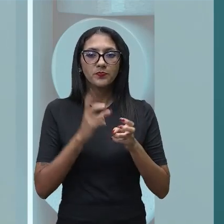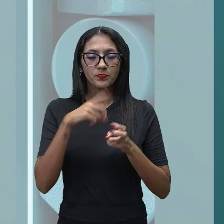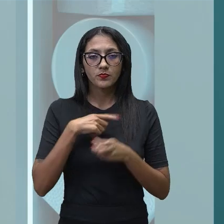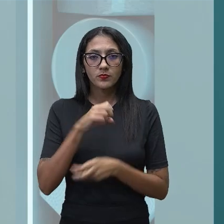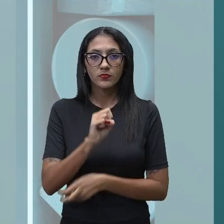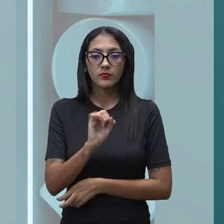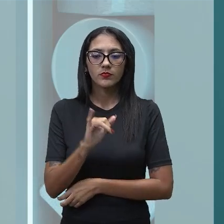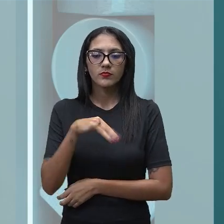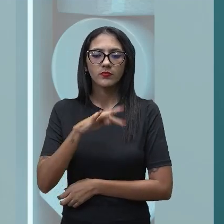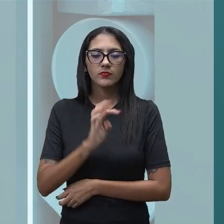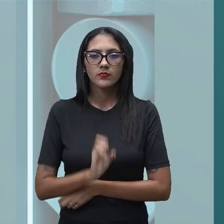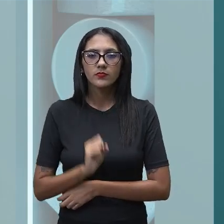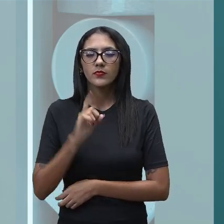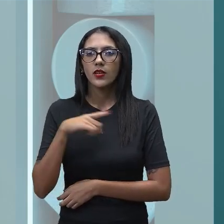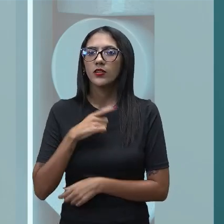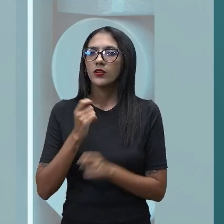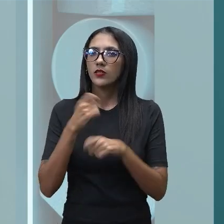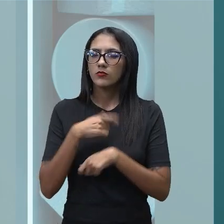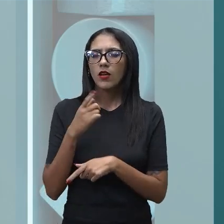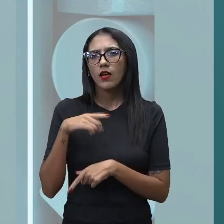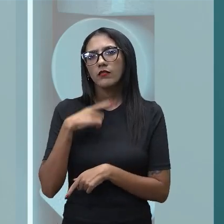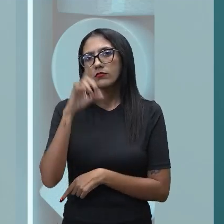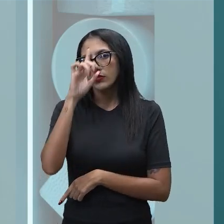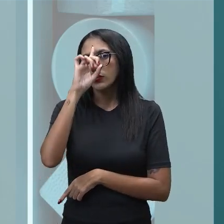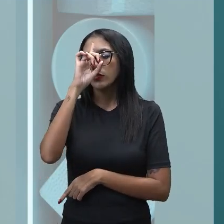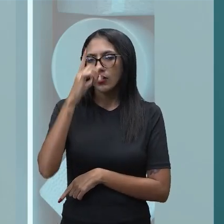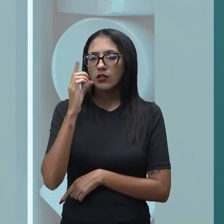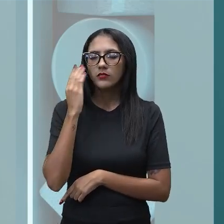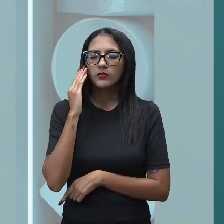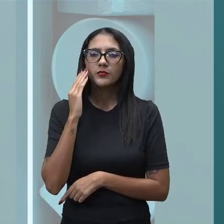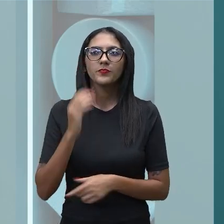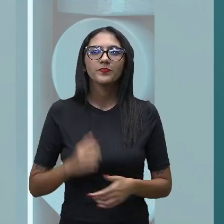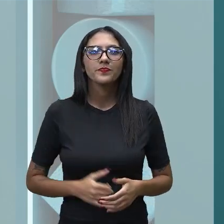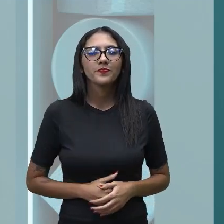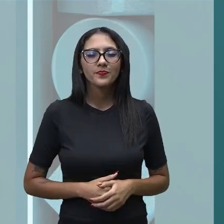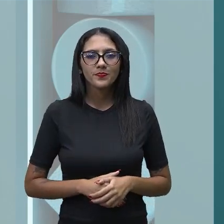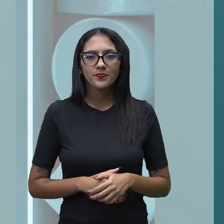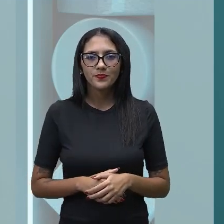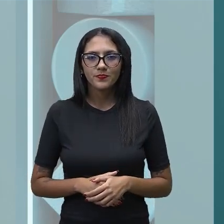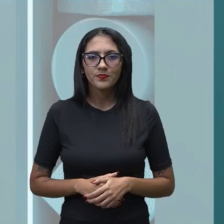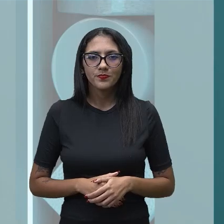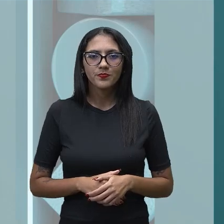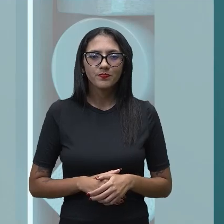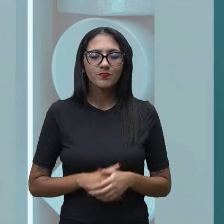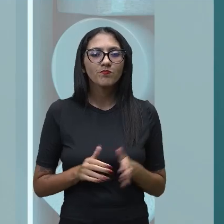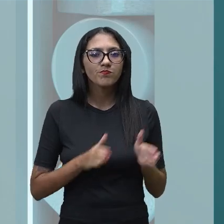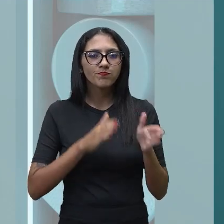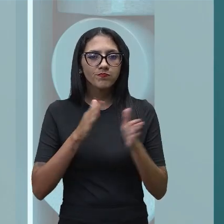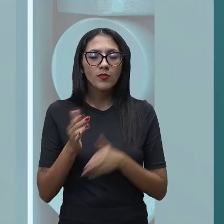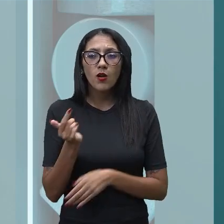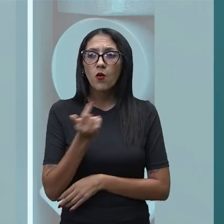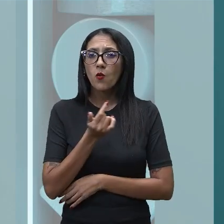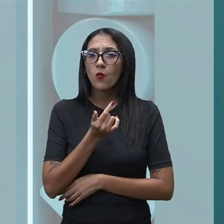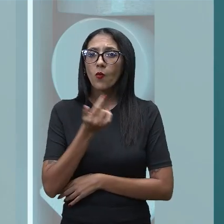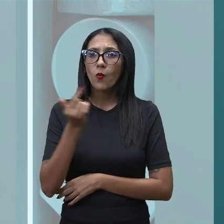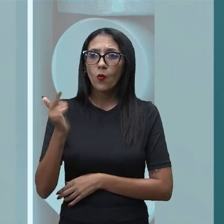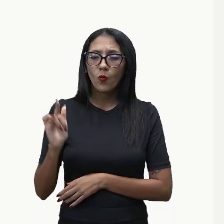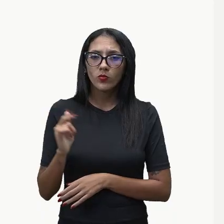construir essa ideia, mesmo com essa quebra na sequência. Vamos seguir? A outra figura de